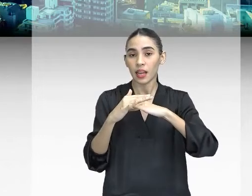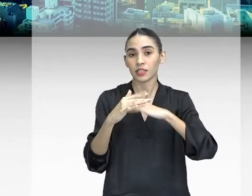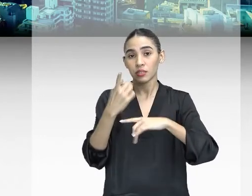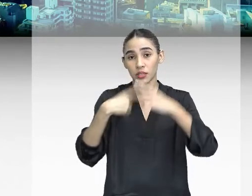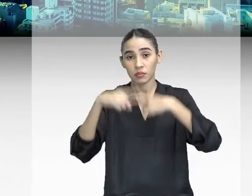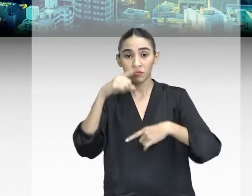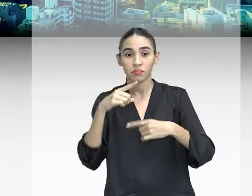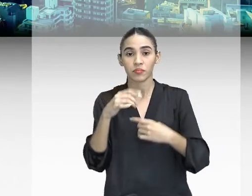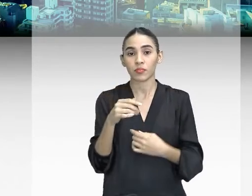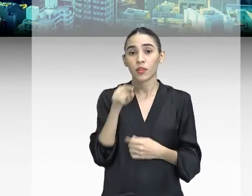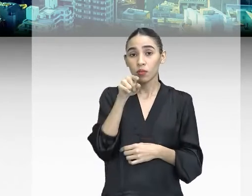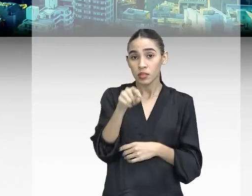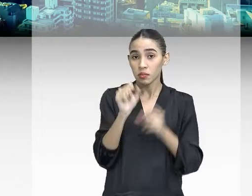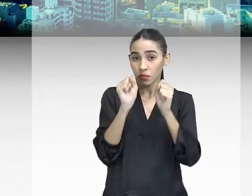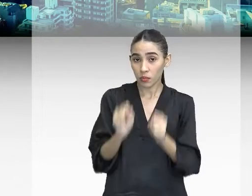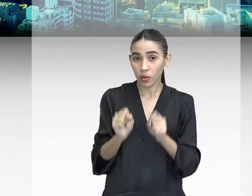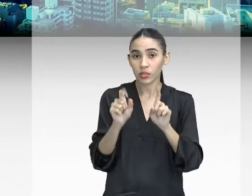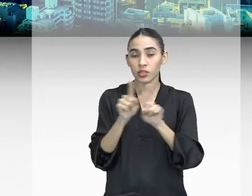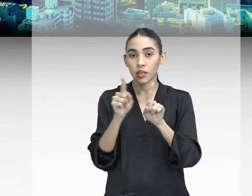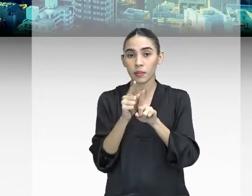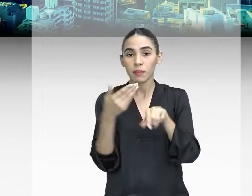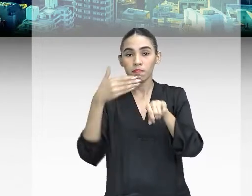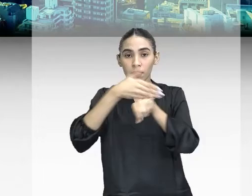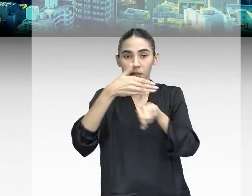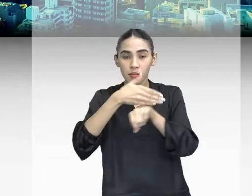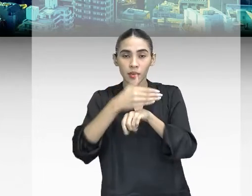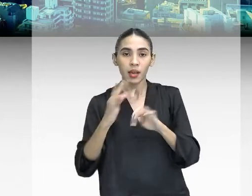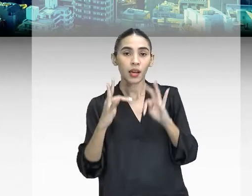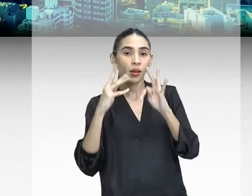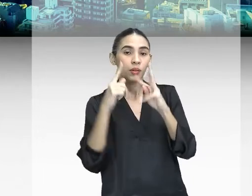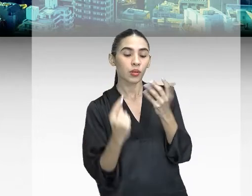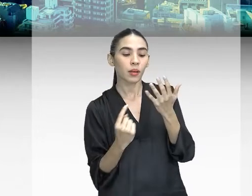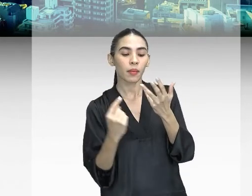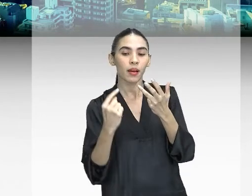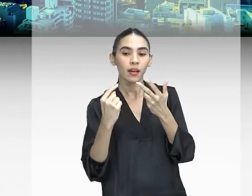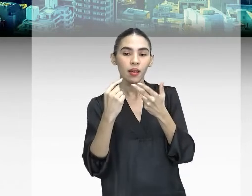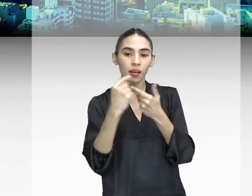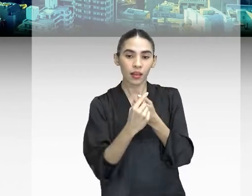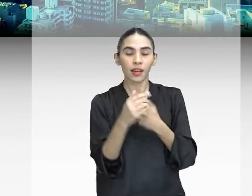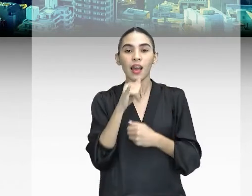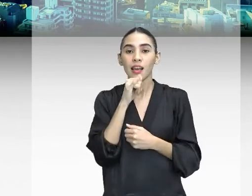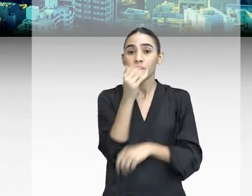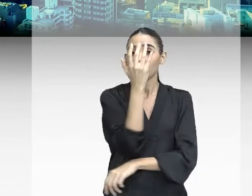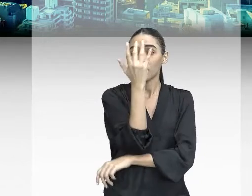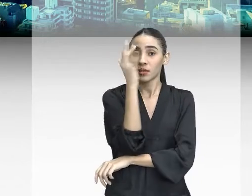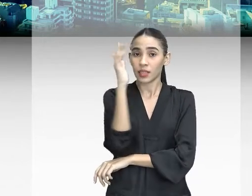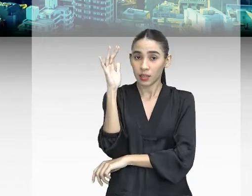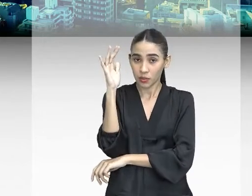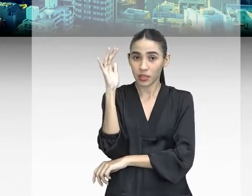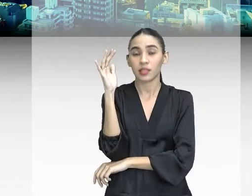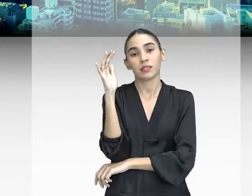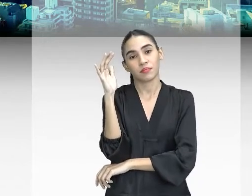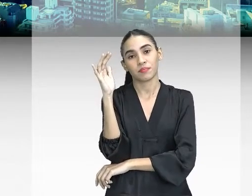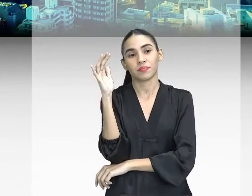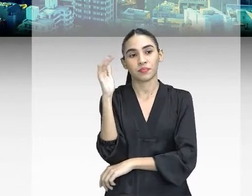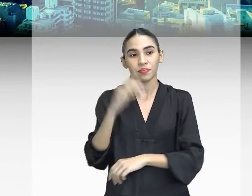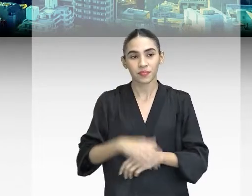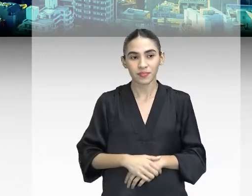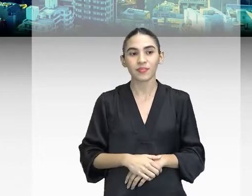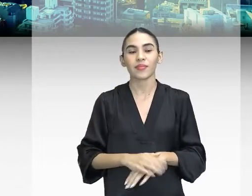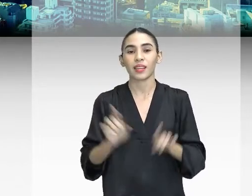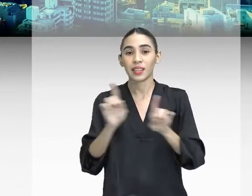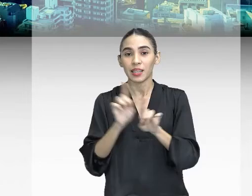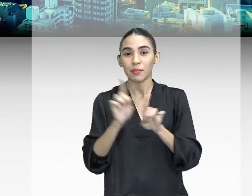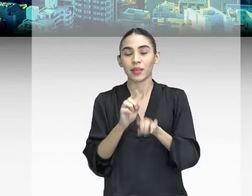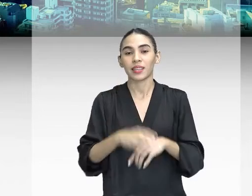sustentável, né? Onde você pode integrar todos esses fatores. Vai integrar ali a natureza, né? No caso o meio ambiente, um